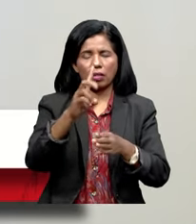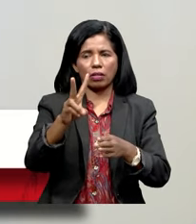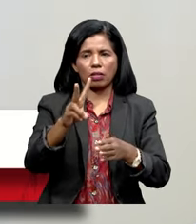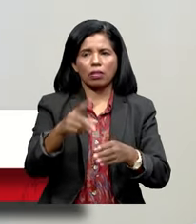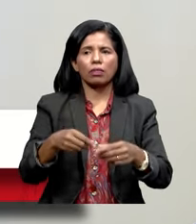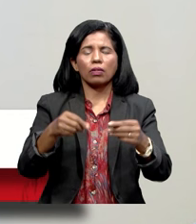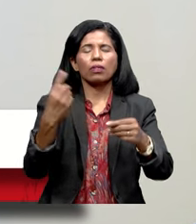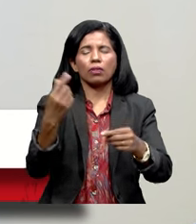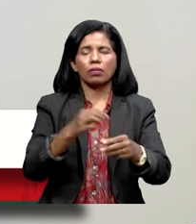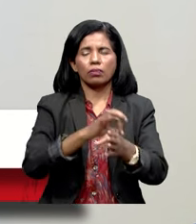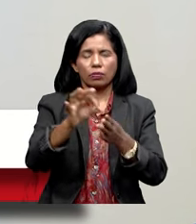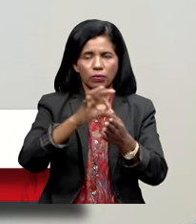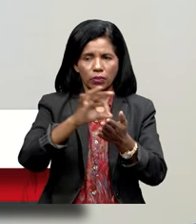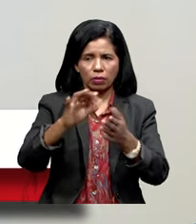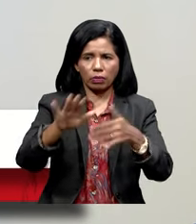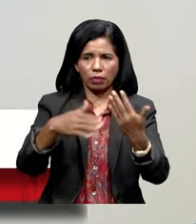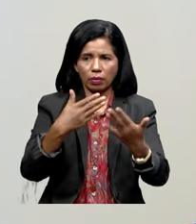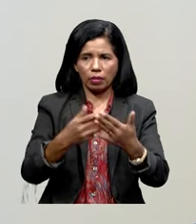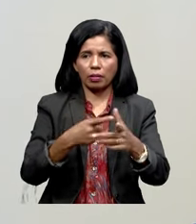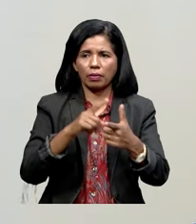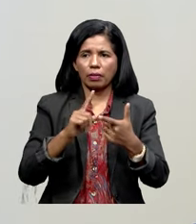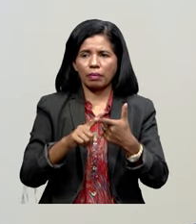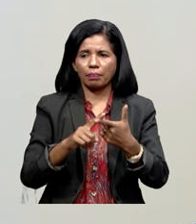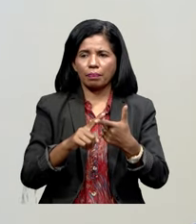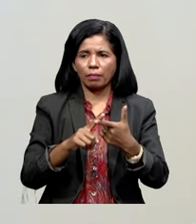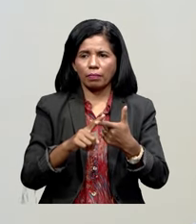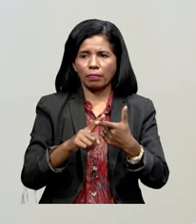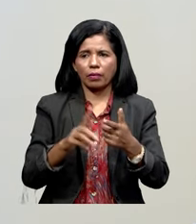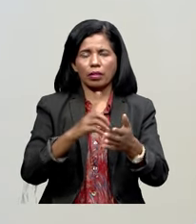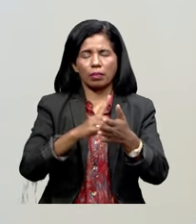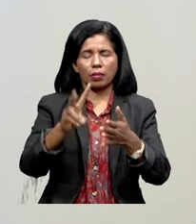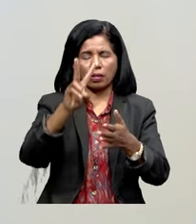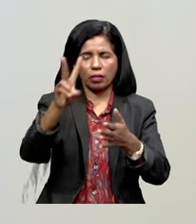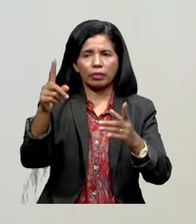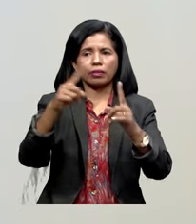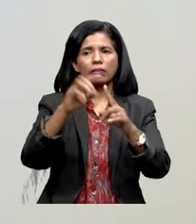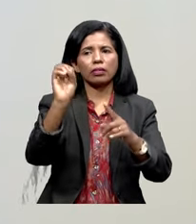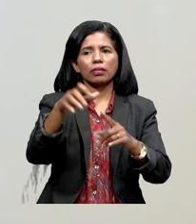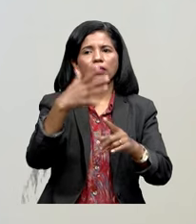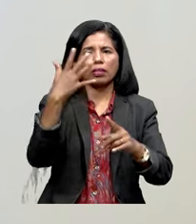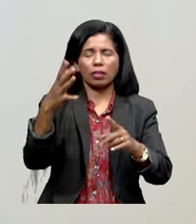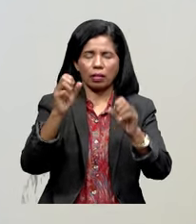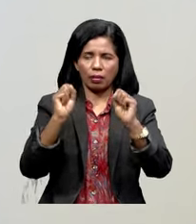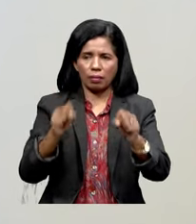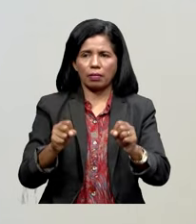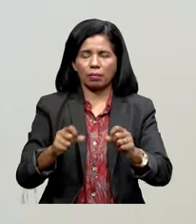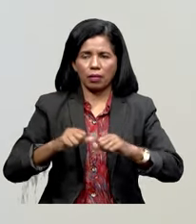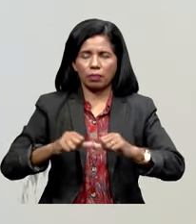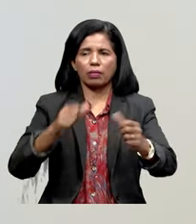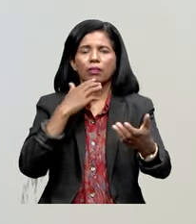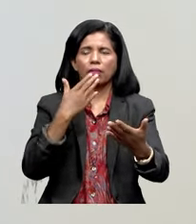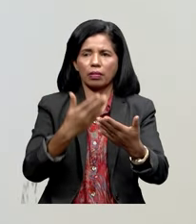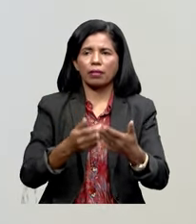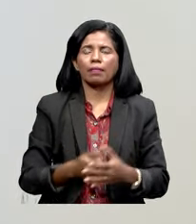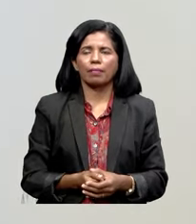de formação tudo, pois. La semana rua mai to dia dia 15 di 20 ne bele la dia conor